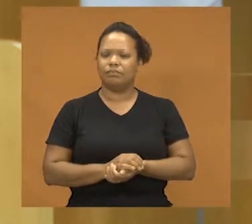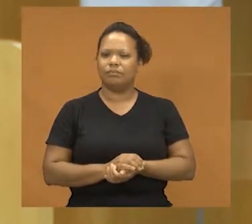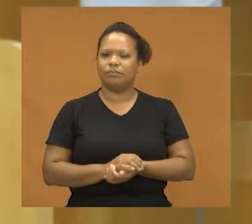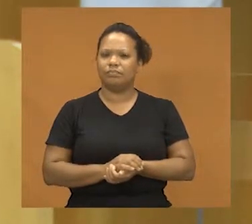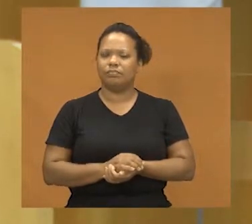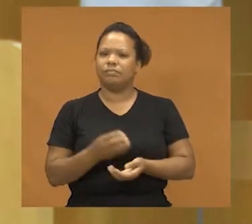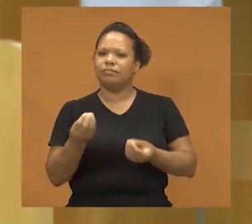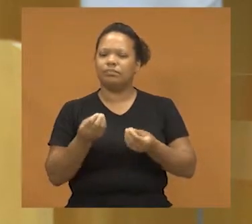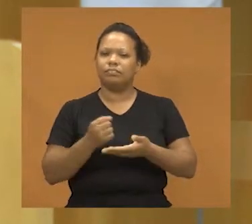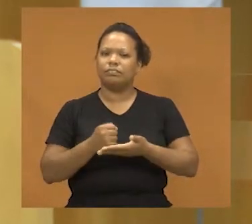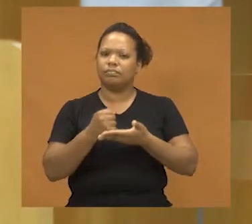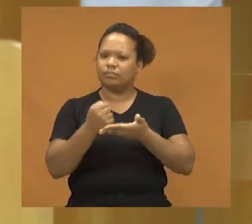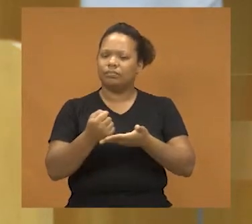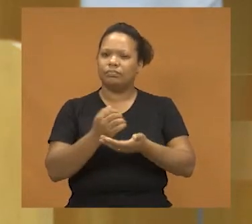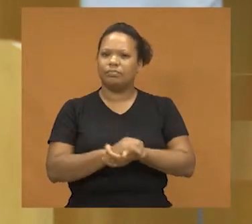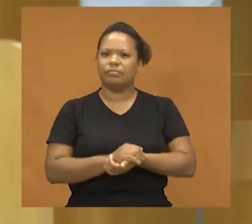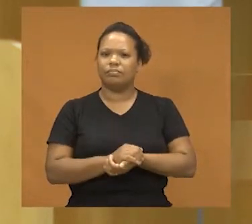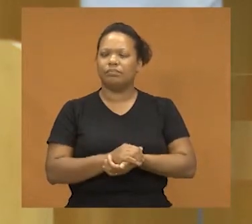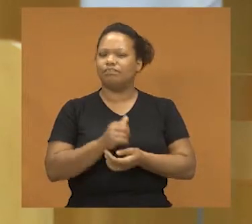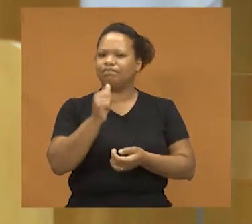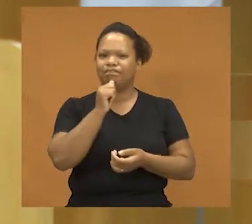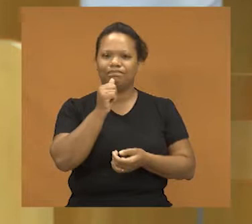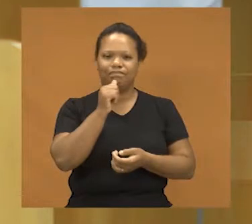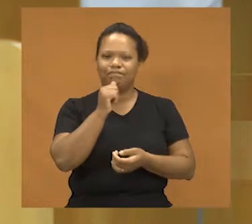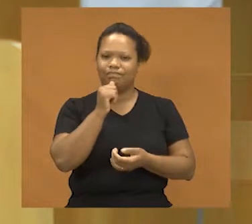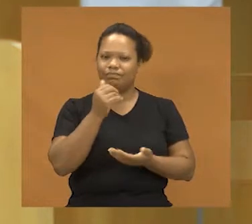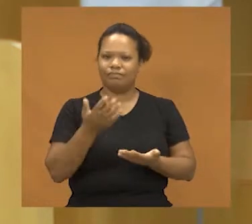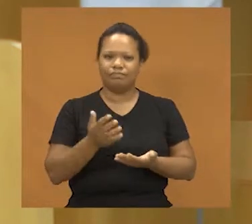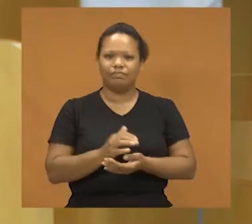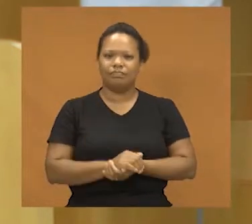buscando essas soluções, mas elas ainda não são